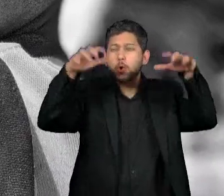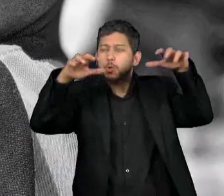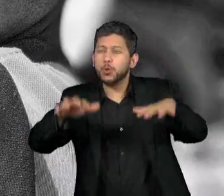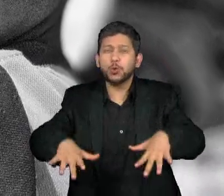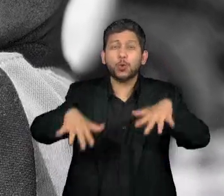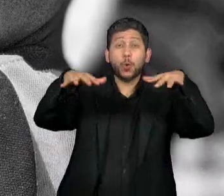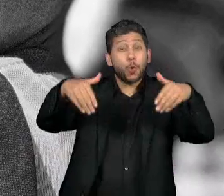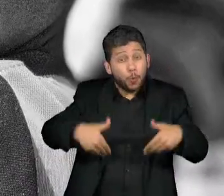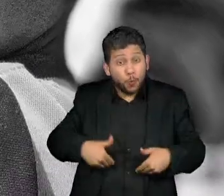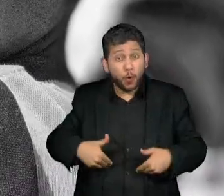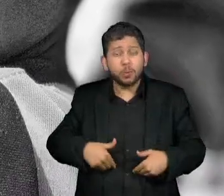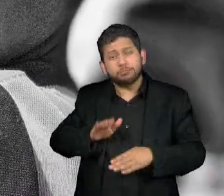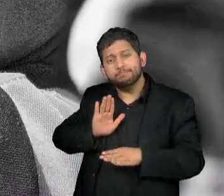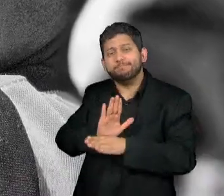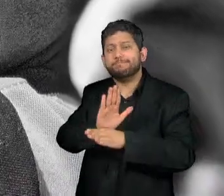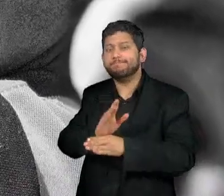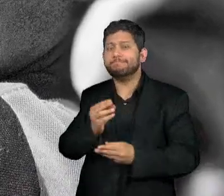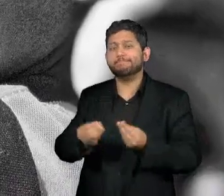e fome.